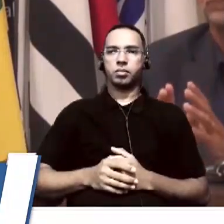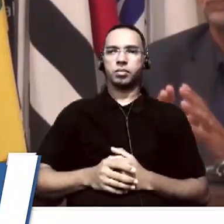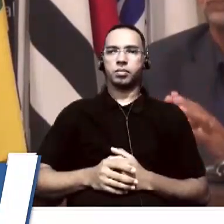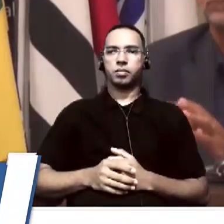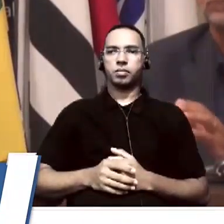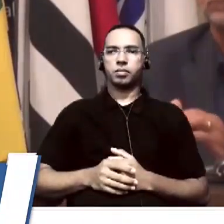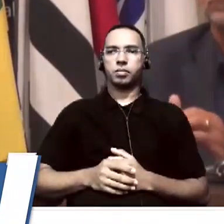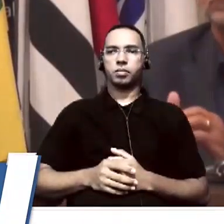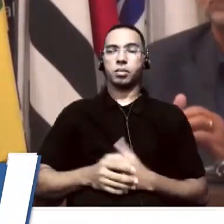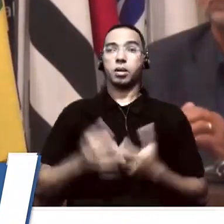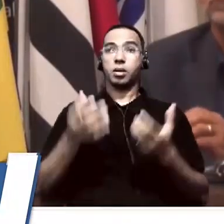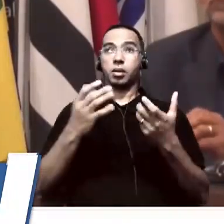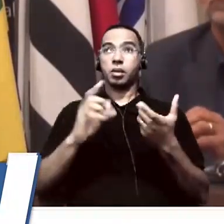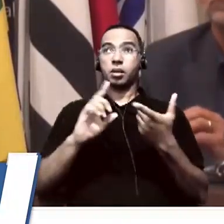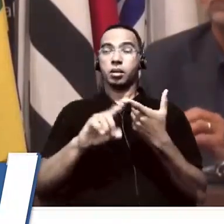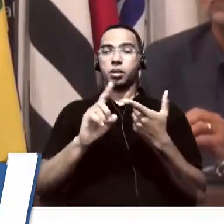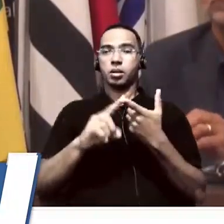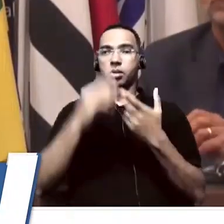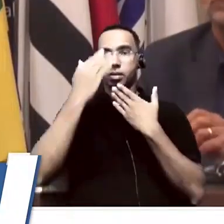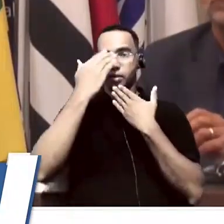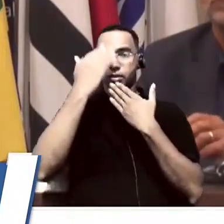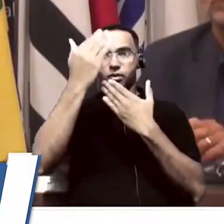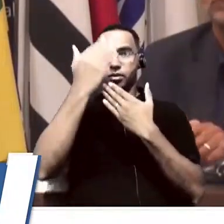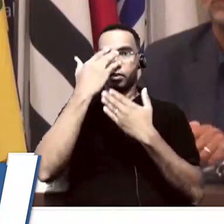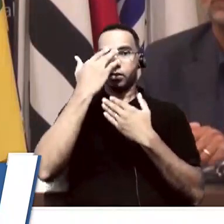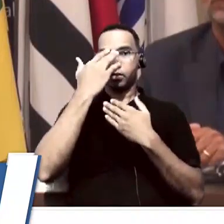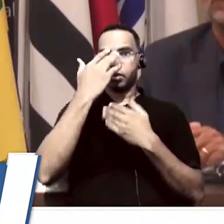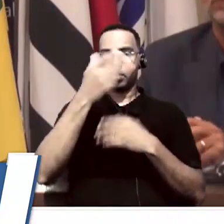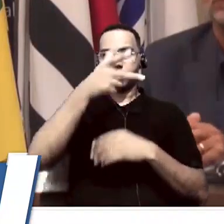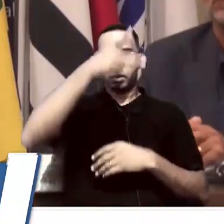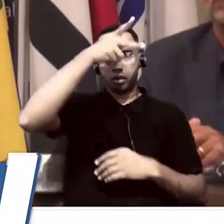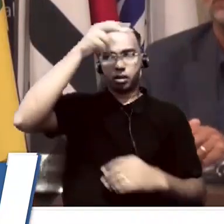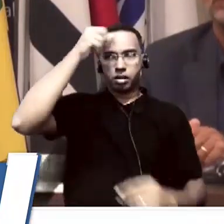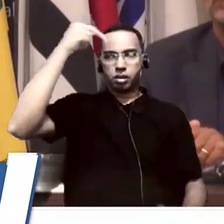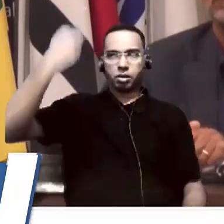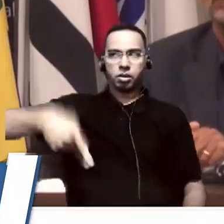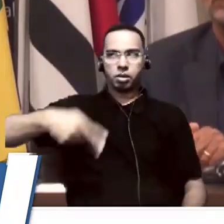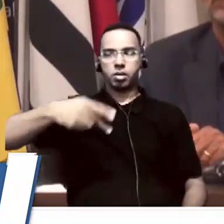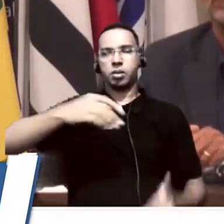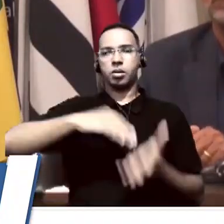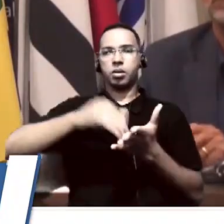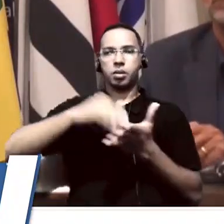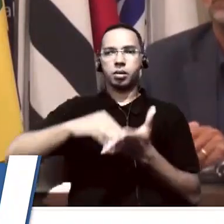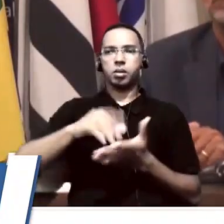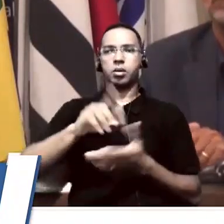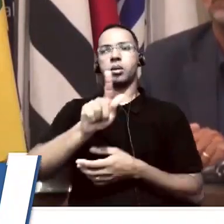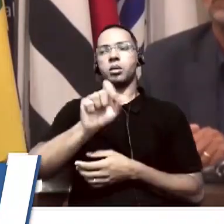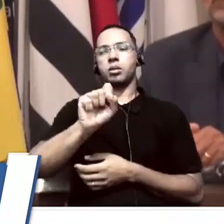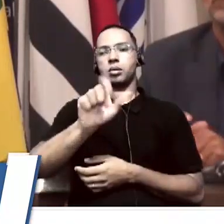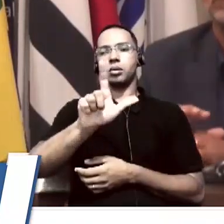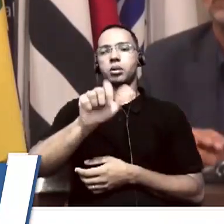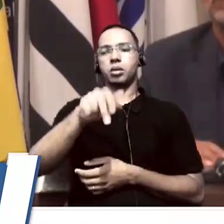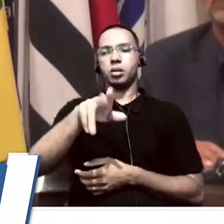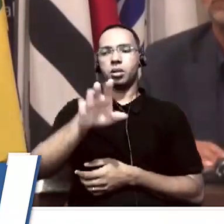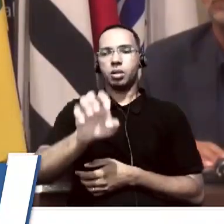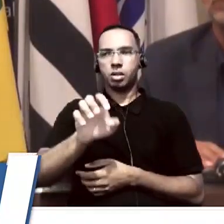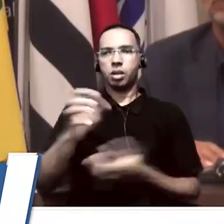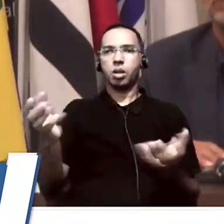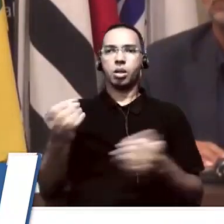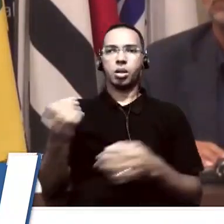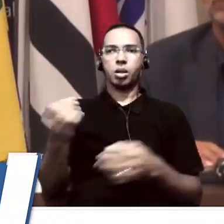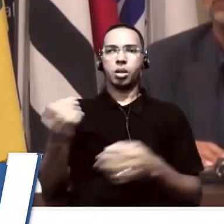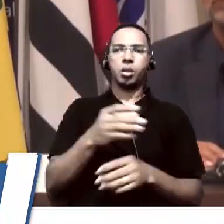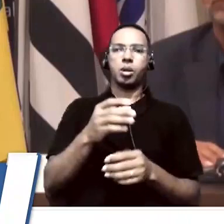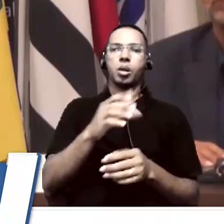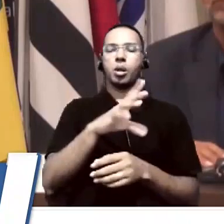Queria aqui agradecer o prefeito, a secretária Gislaine e agora a nova coordenadora lá do CRAS